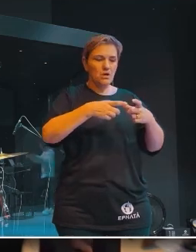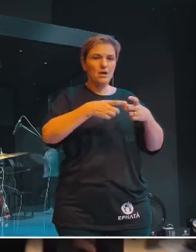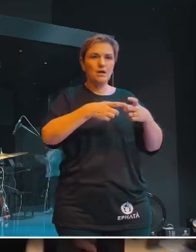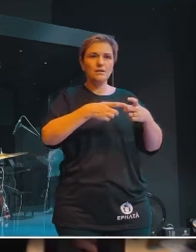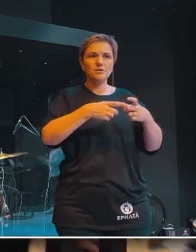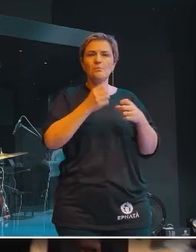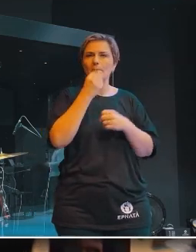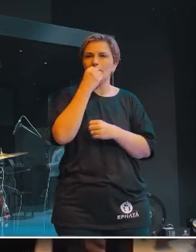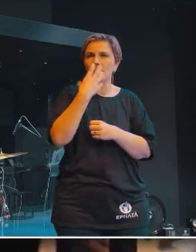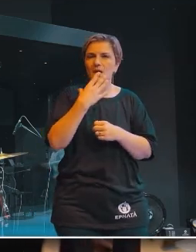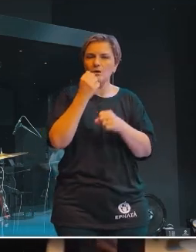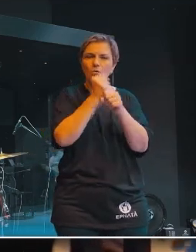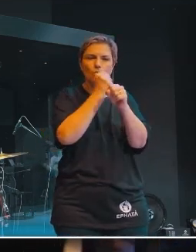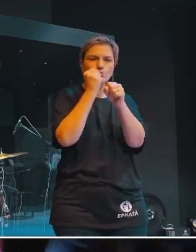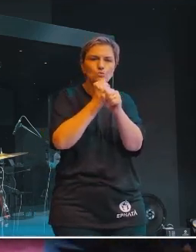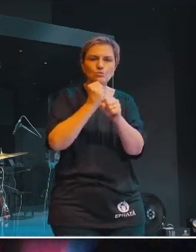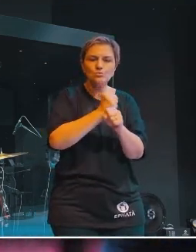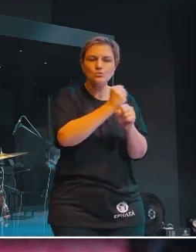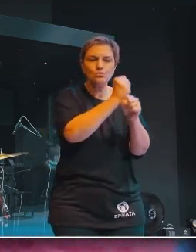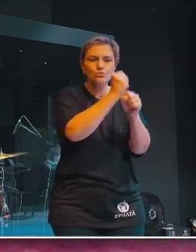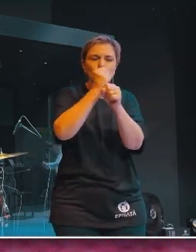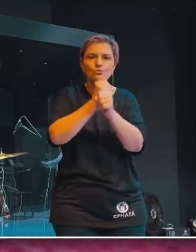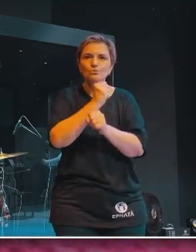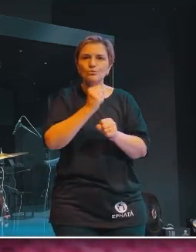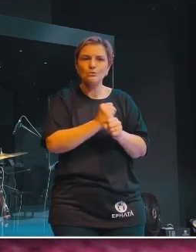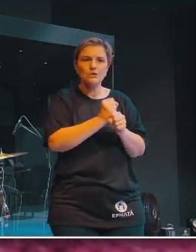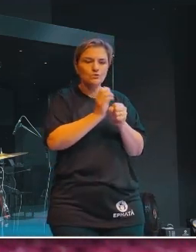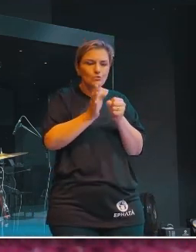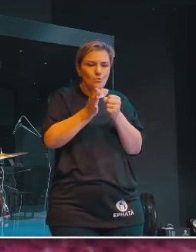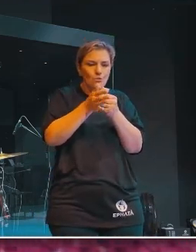bem construídos, lugares bem guardados.